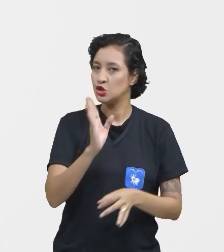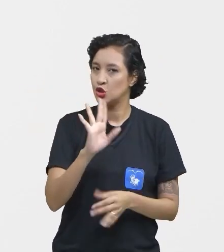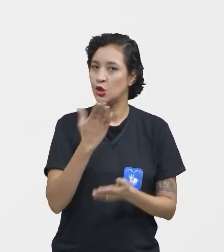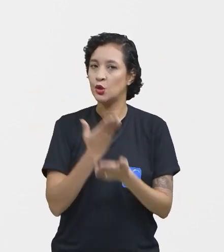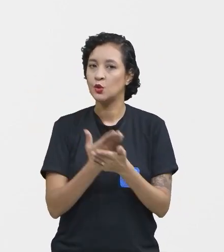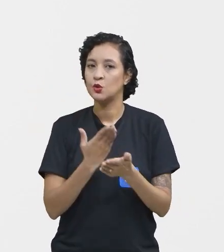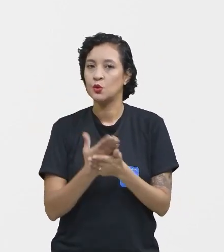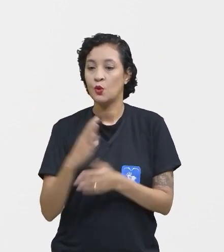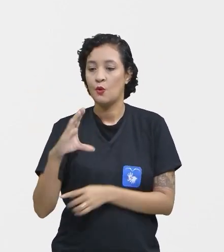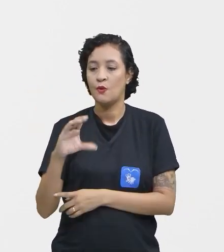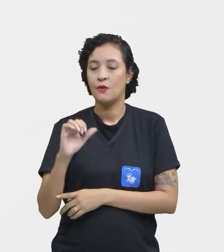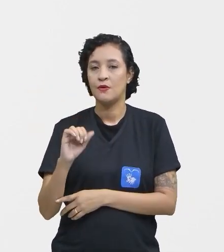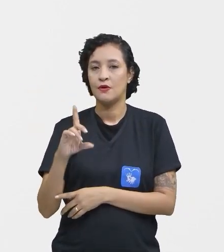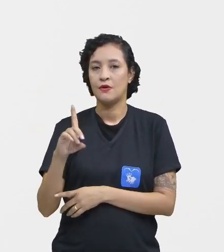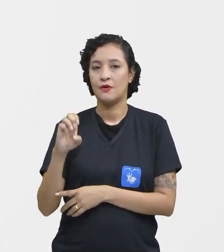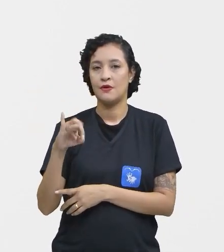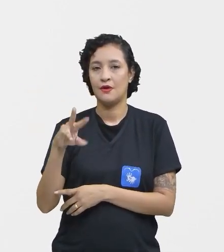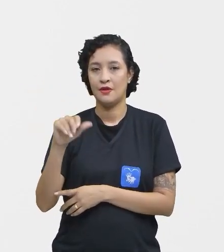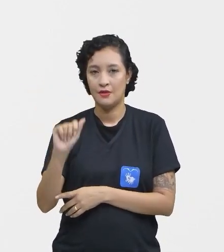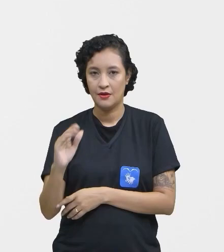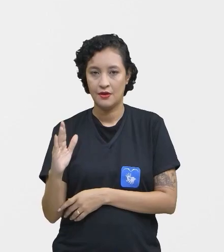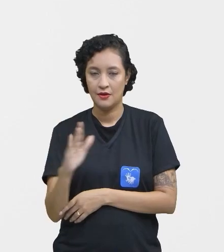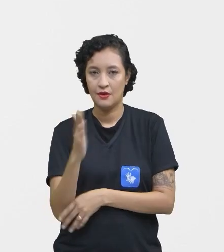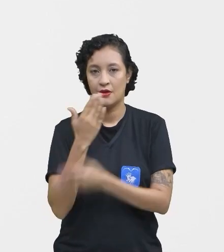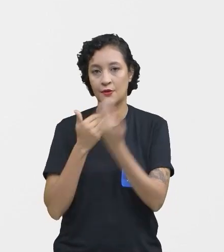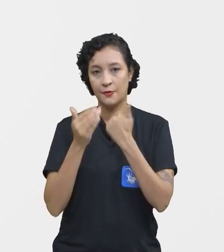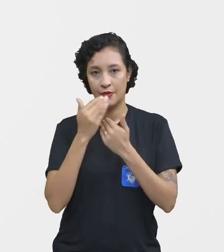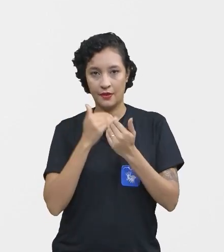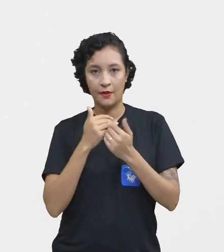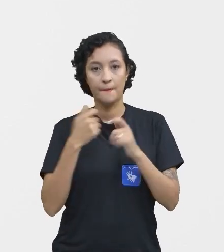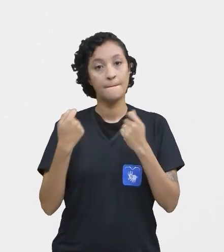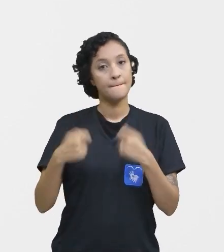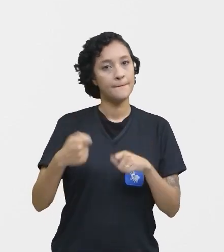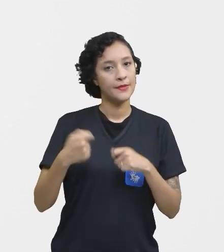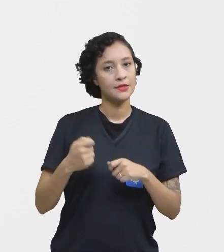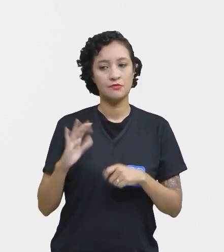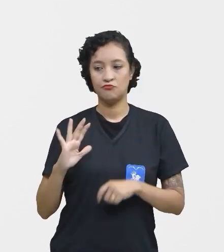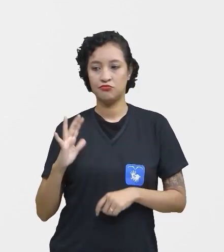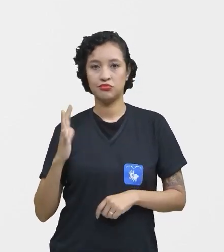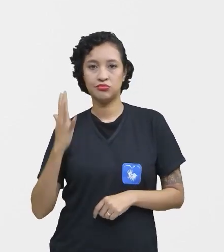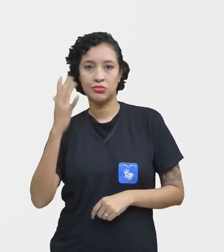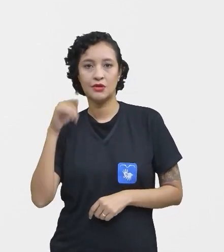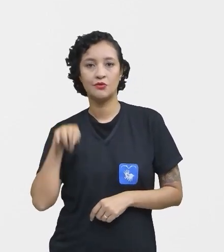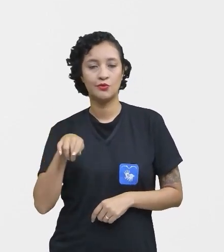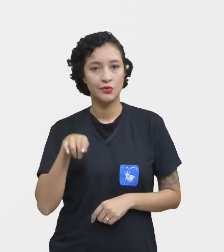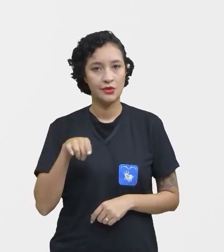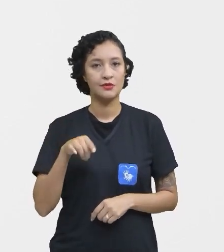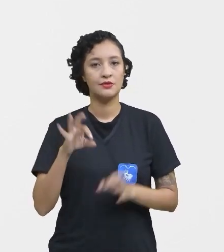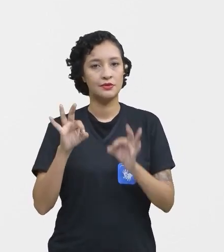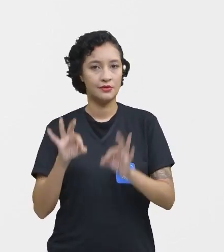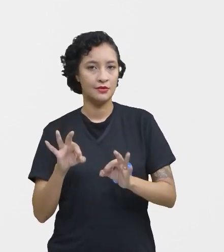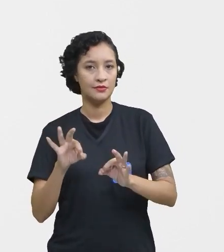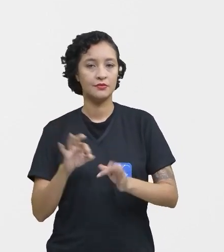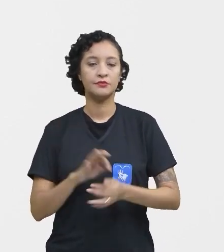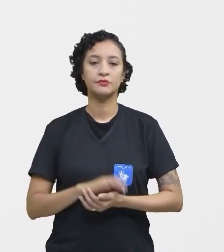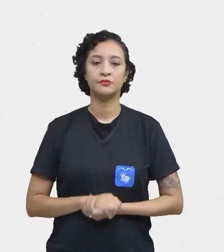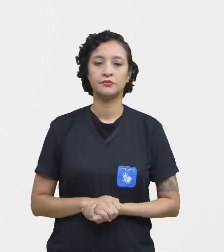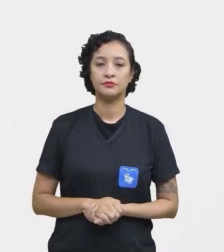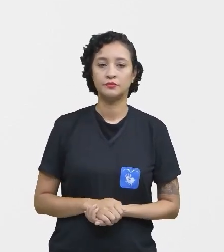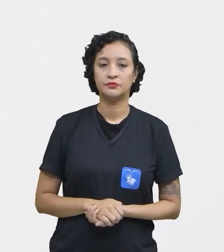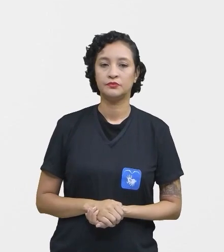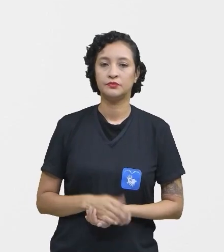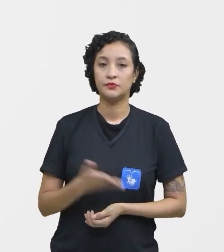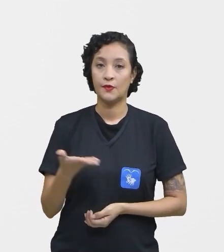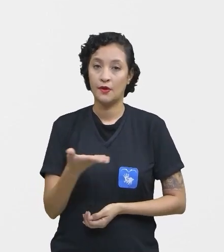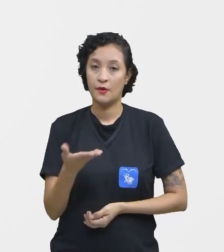Um depende do outro para que a cadeia funcione. Então, agora